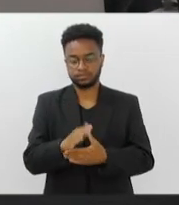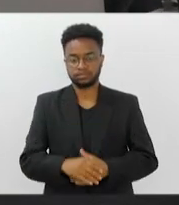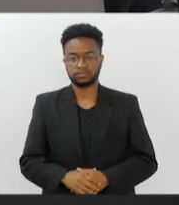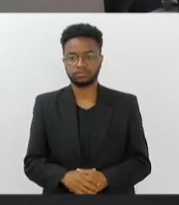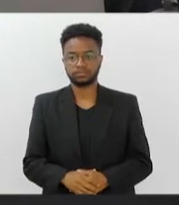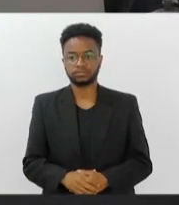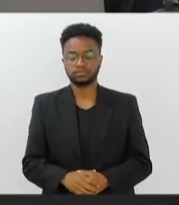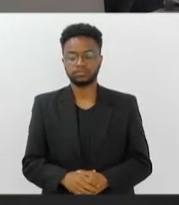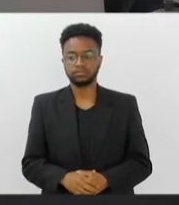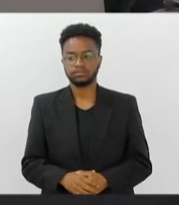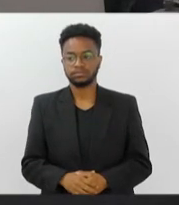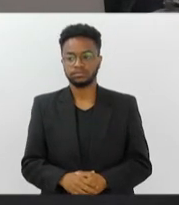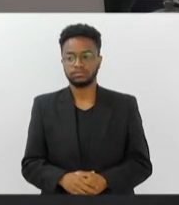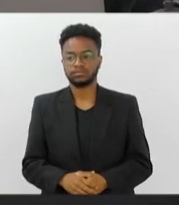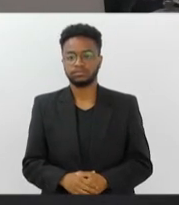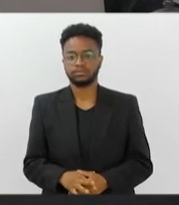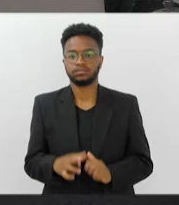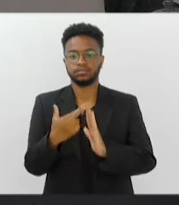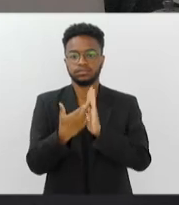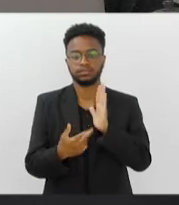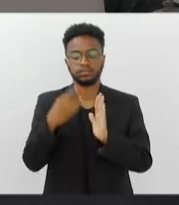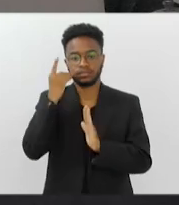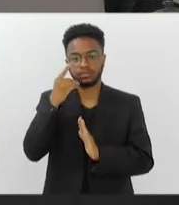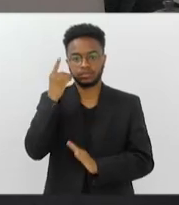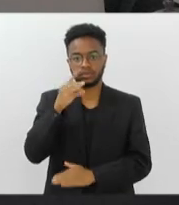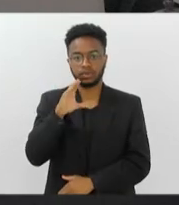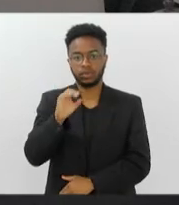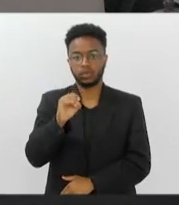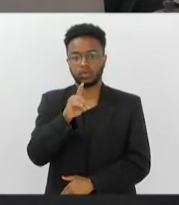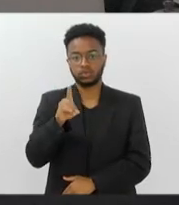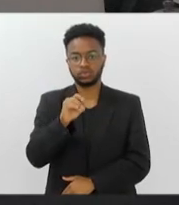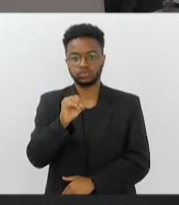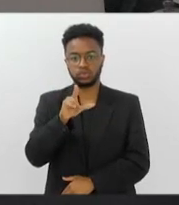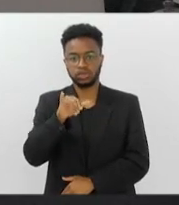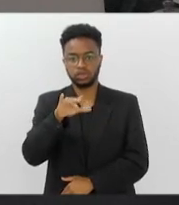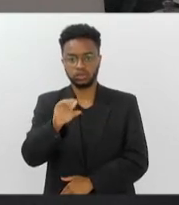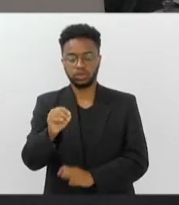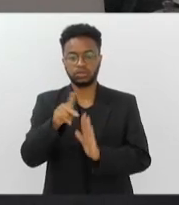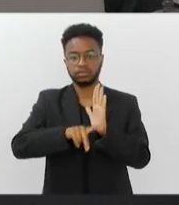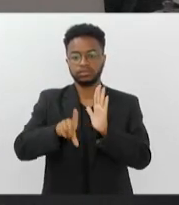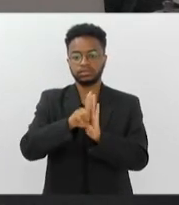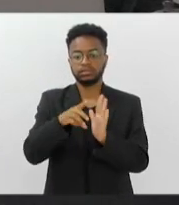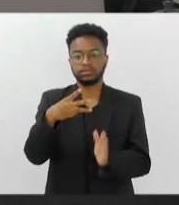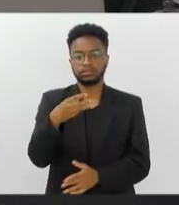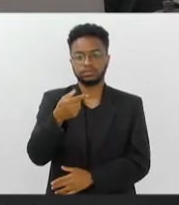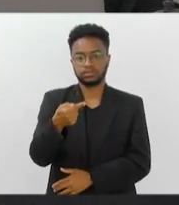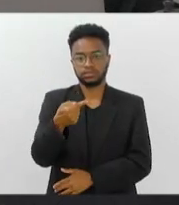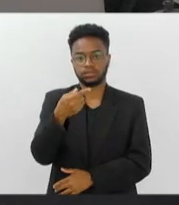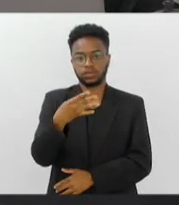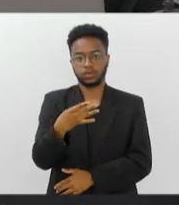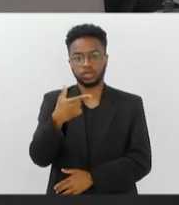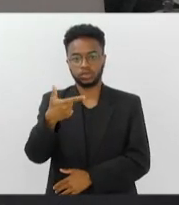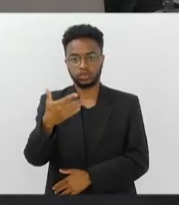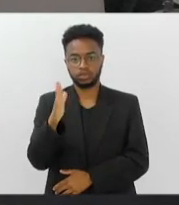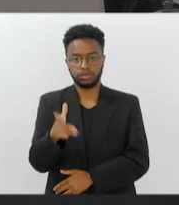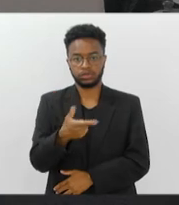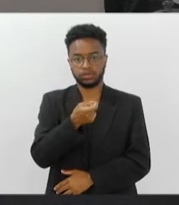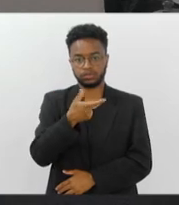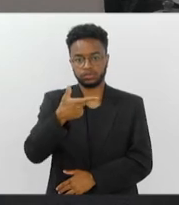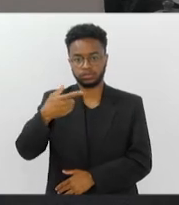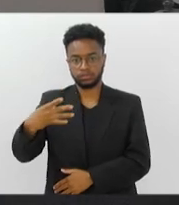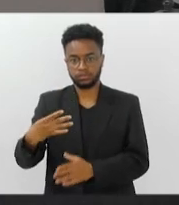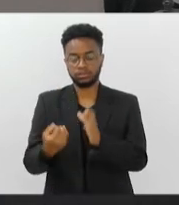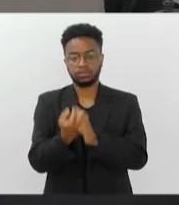aprovado. Relatoria do deputado Vinícius Cozzolino. Projeto de lei 3742, de 24, de autoria